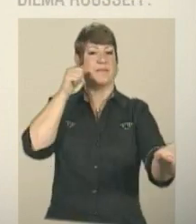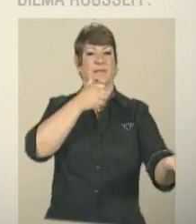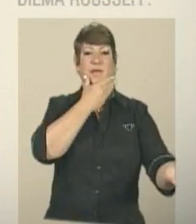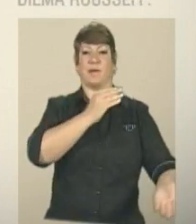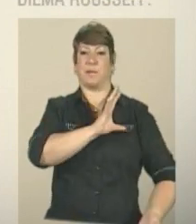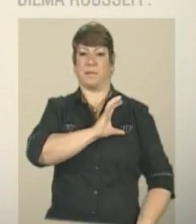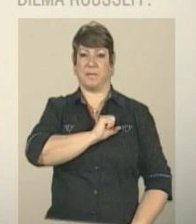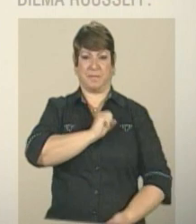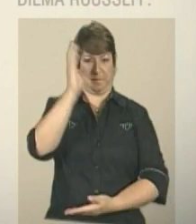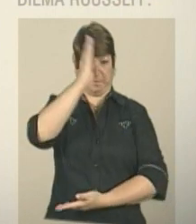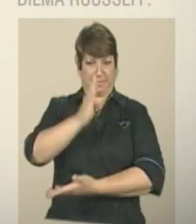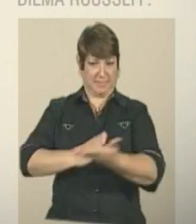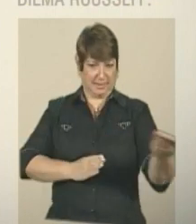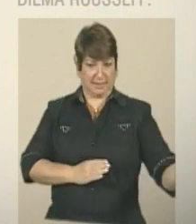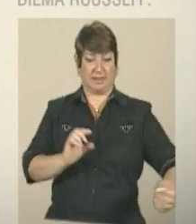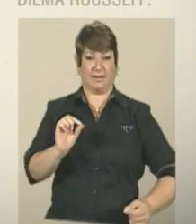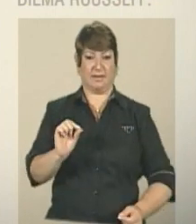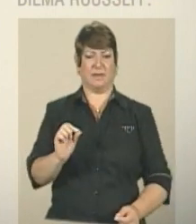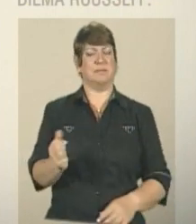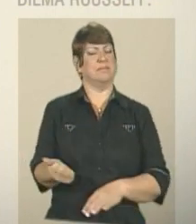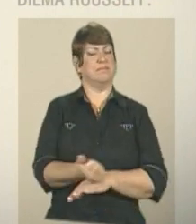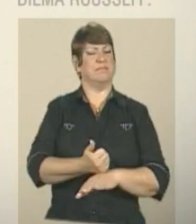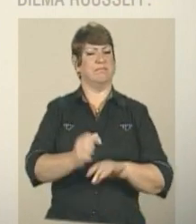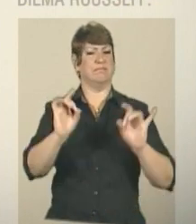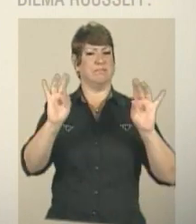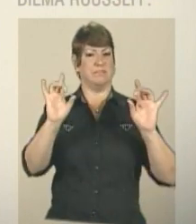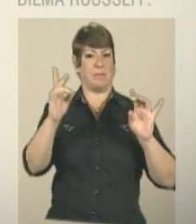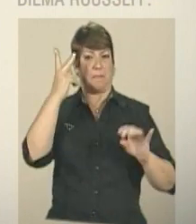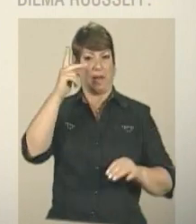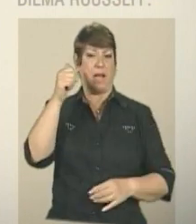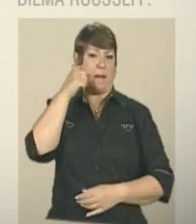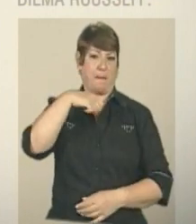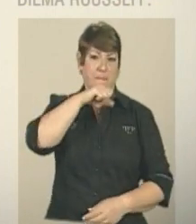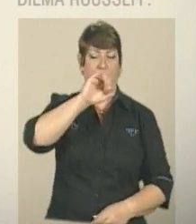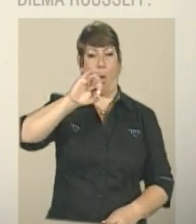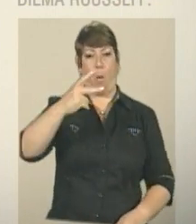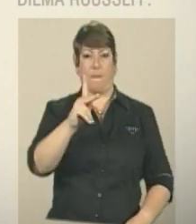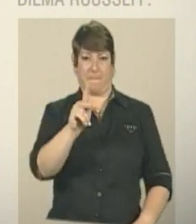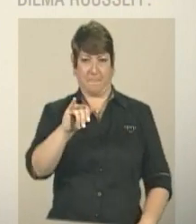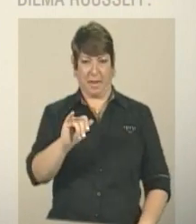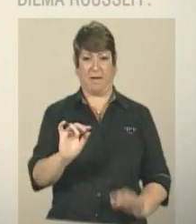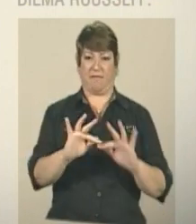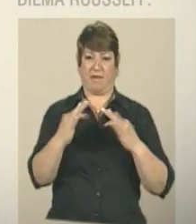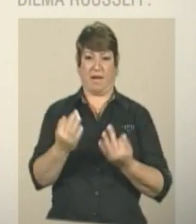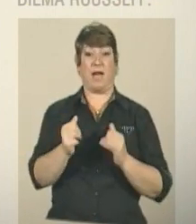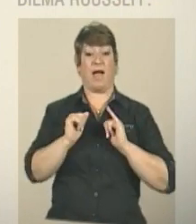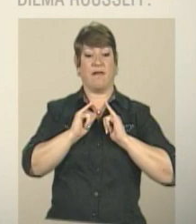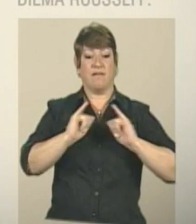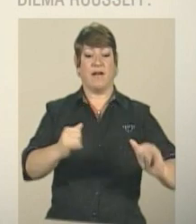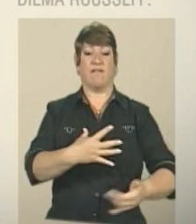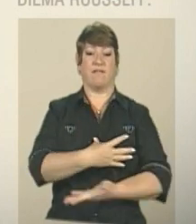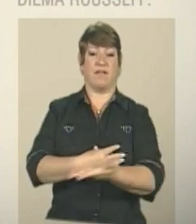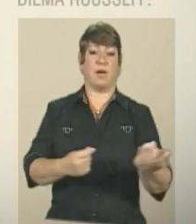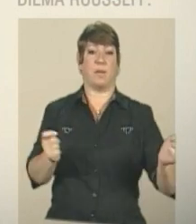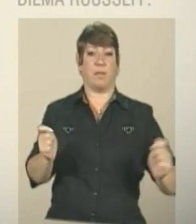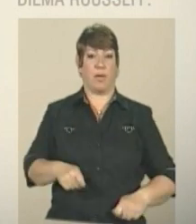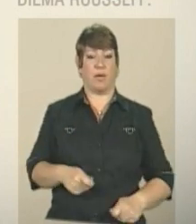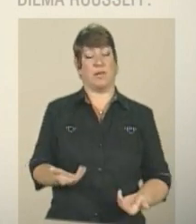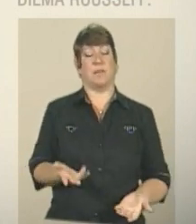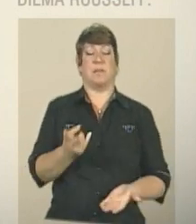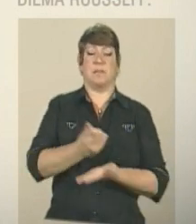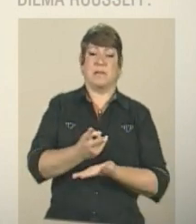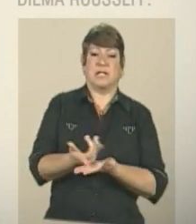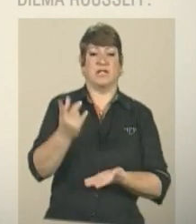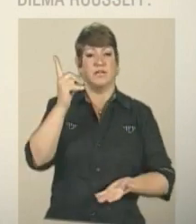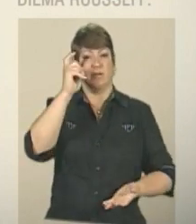brasileiros, nada melhor para uma mãe ou para um pai de família quando pode dizer a seus filhos, apesar das